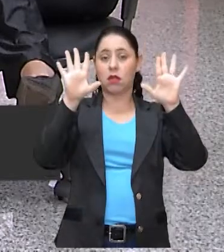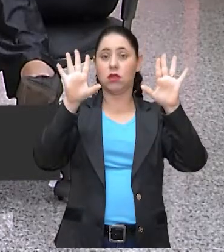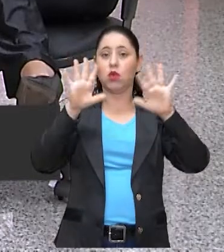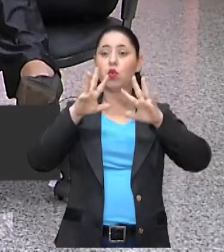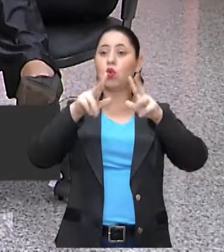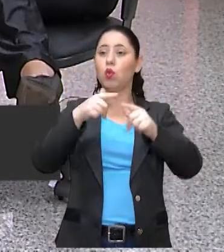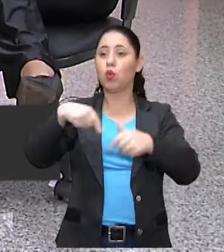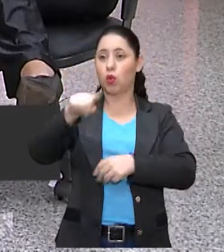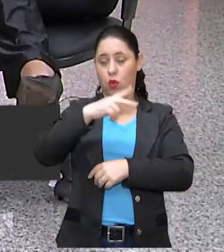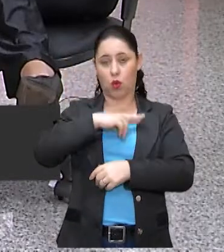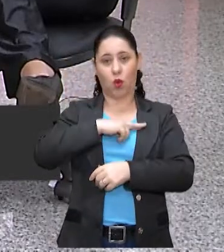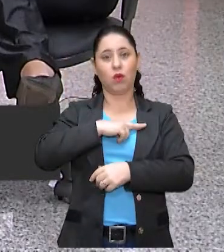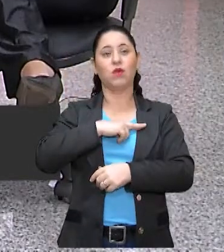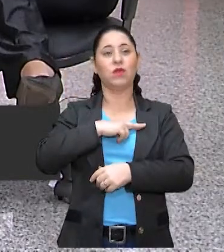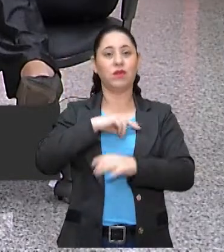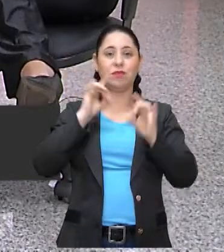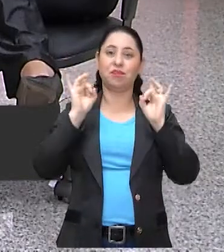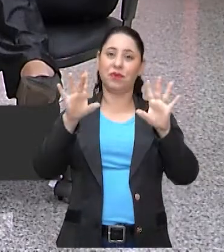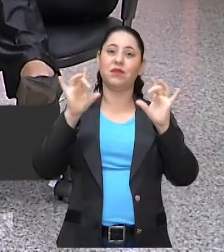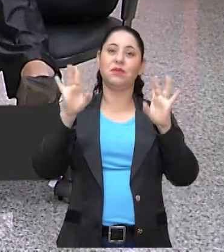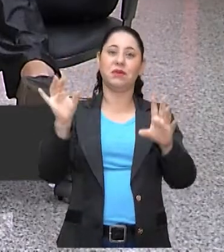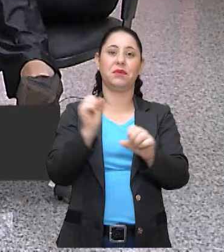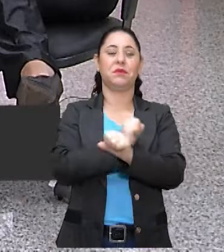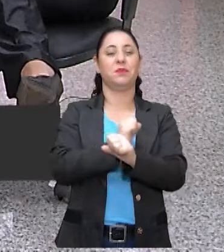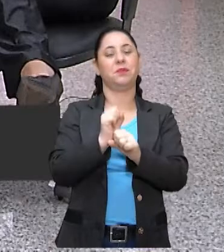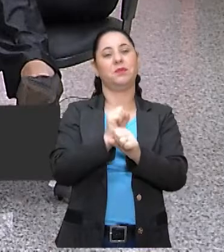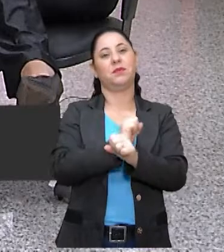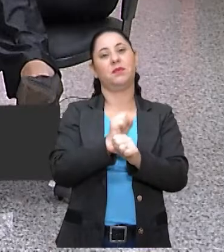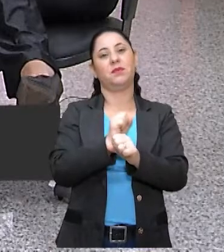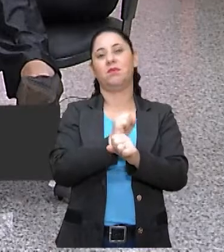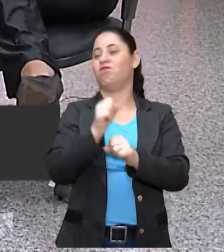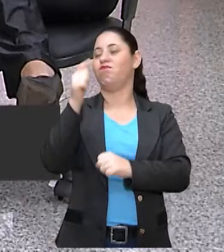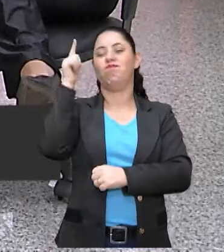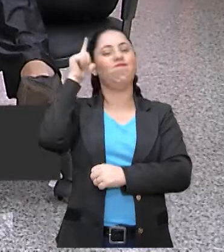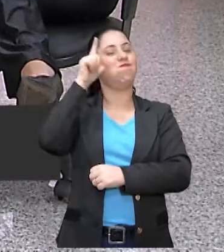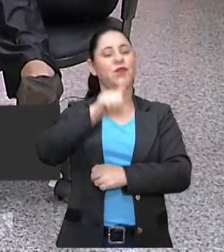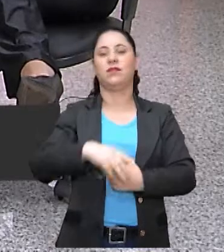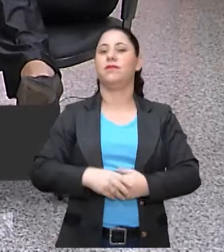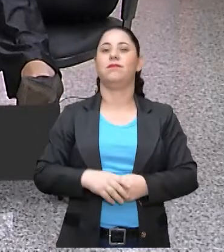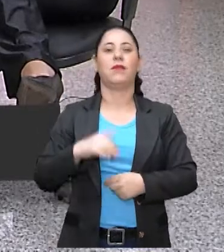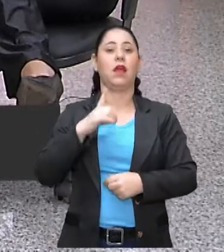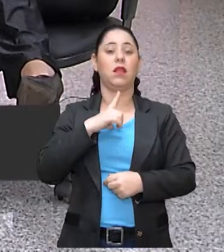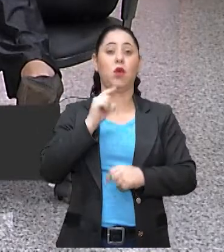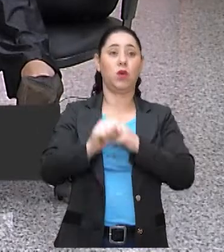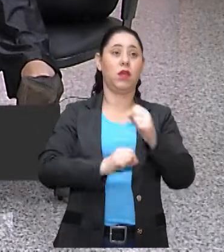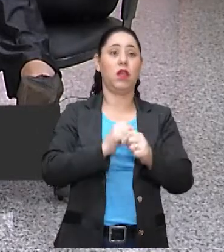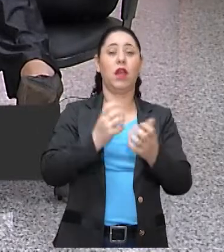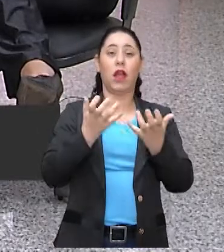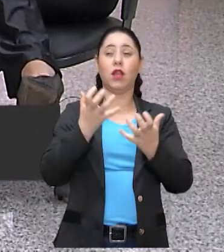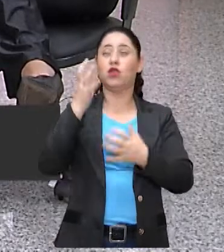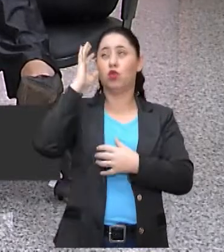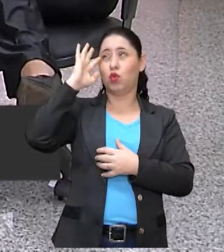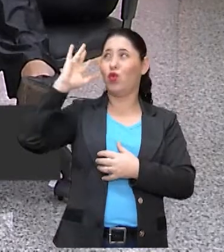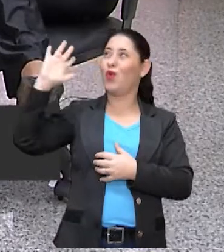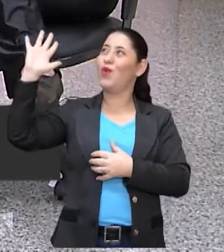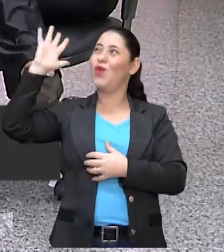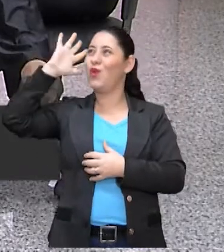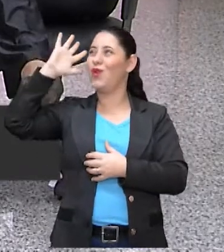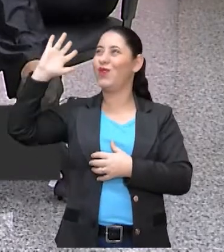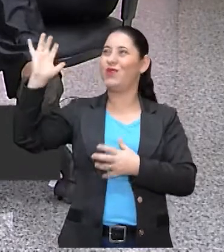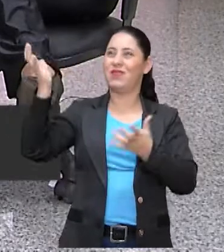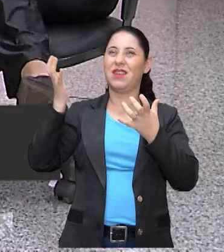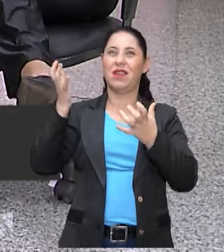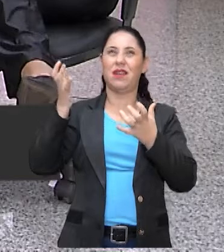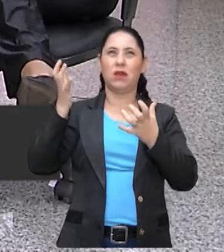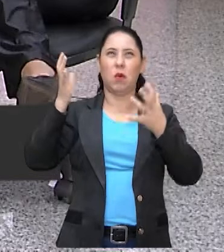que é uma coisa que nós, infelizmente, especialmente nesse ano, não temos. Não estamos tem conseguindo aquela projeção de concretizar, né? O pesadelo a gente não